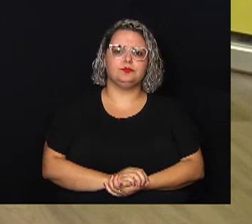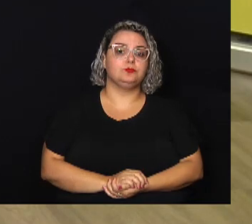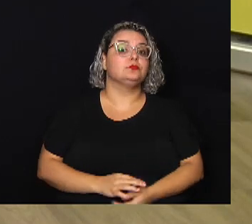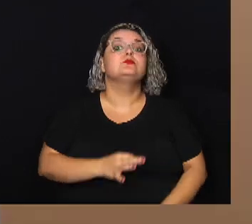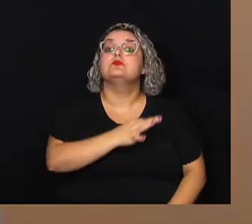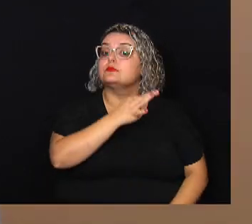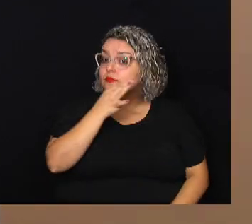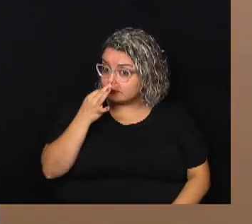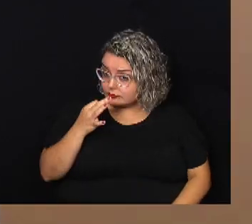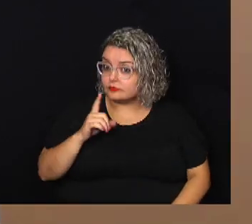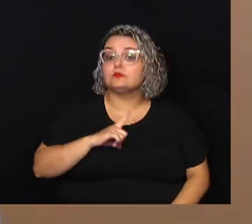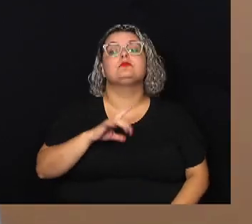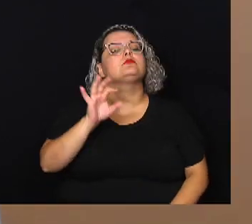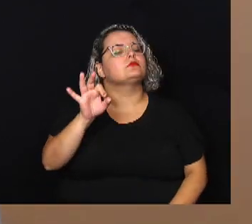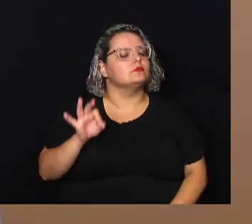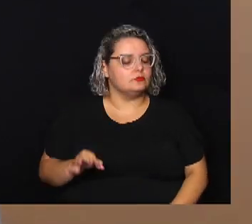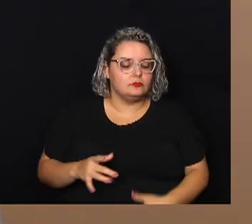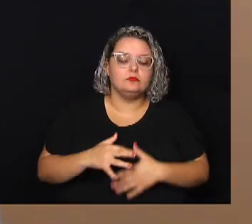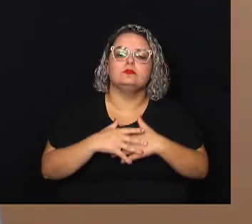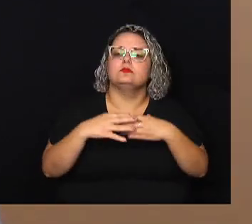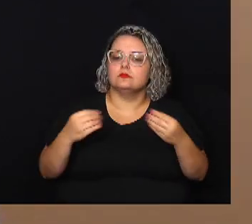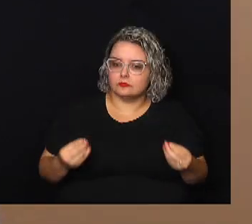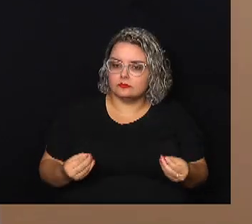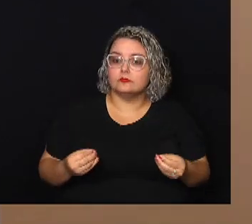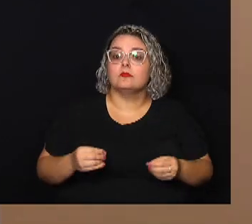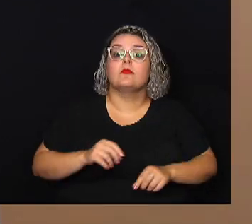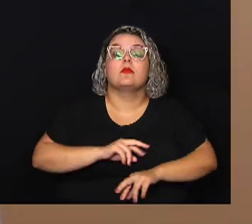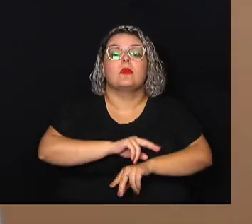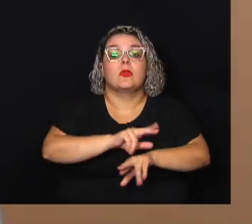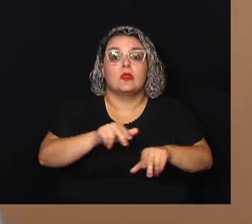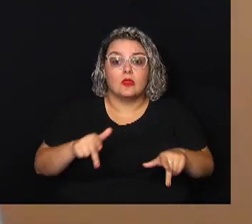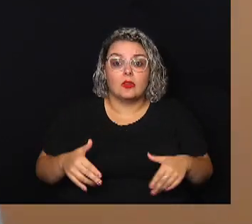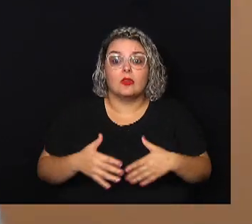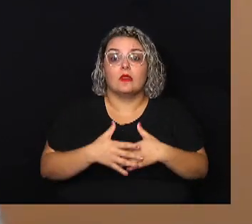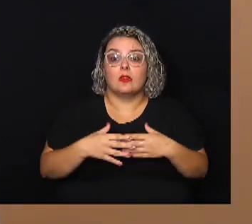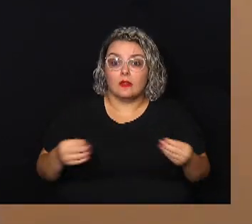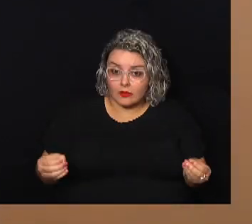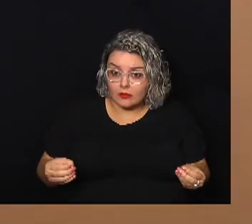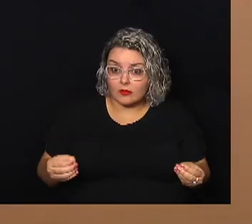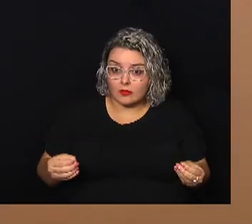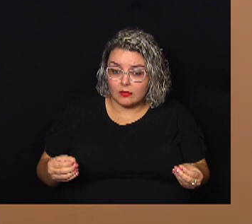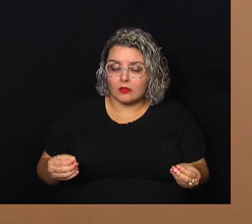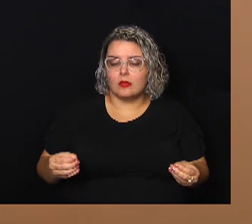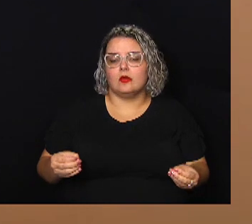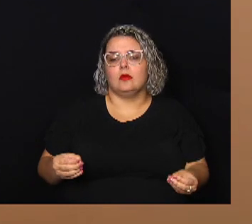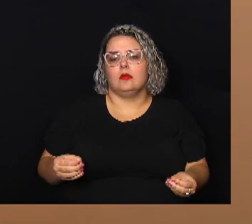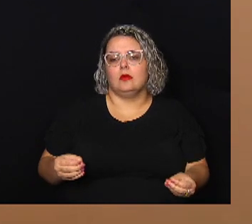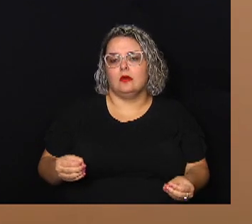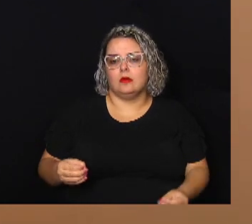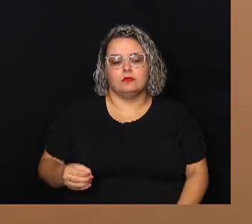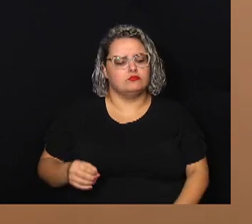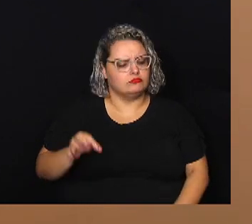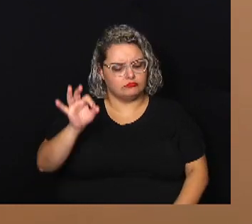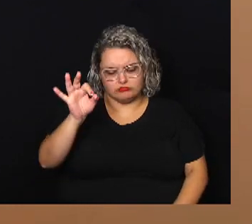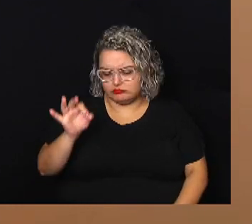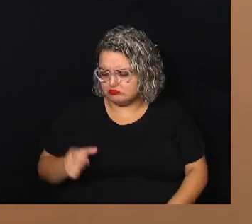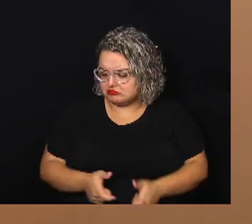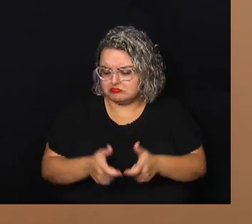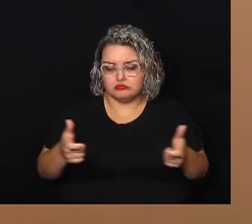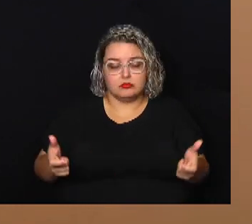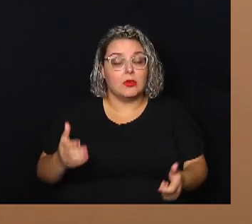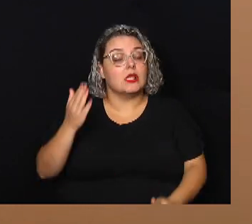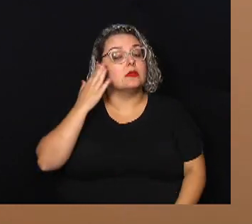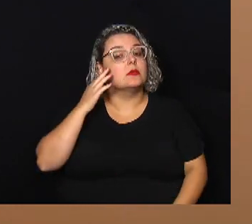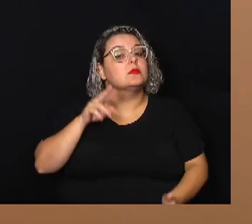Perfeito, tem chance de cura e tem muita chance de cura. Hoje nós sabemos que o diagnóstico